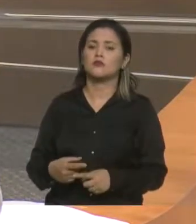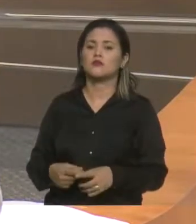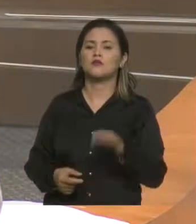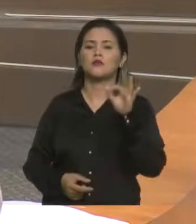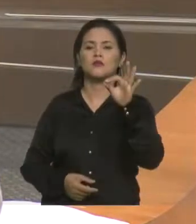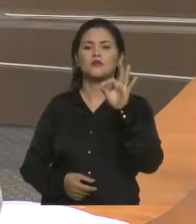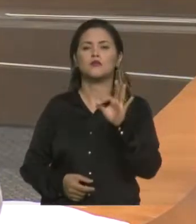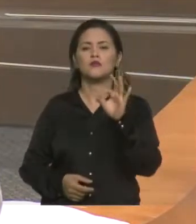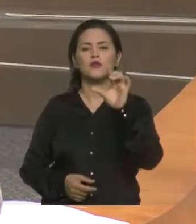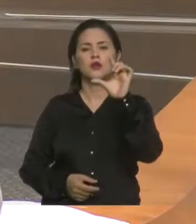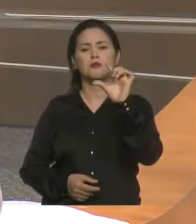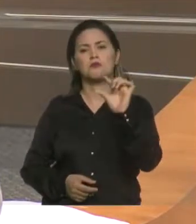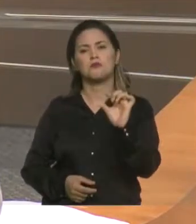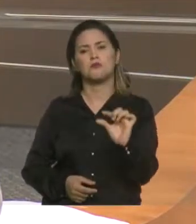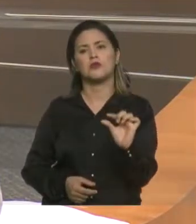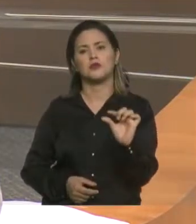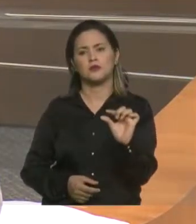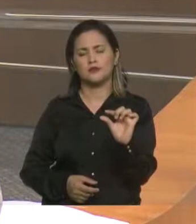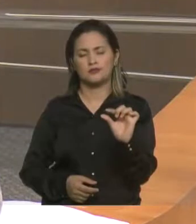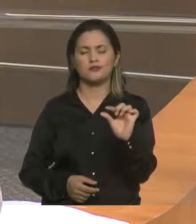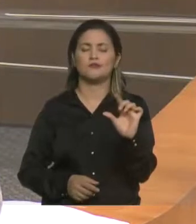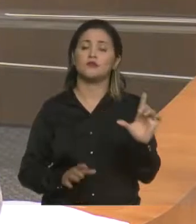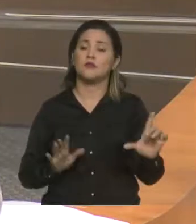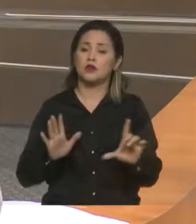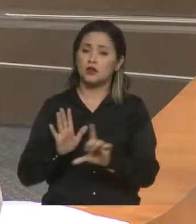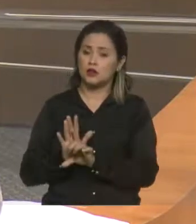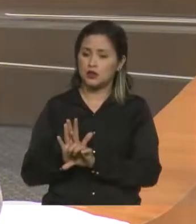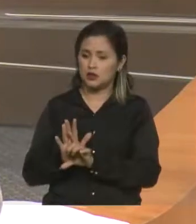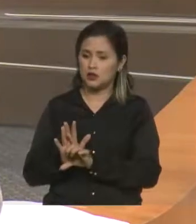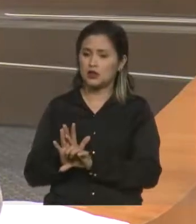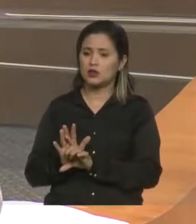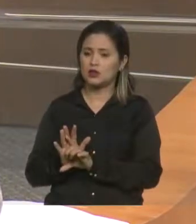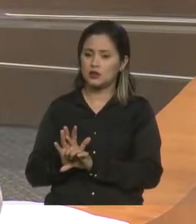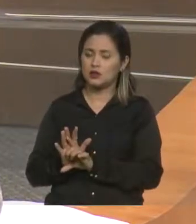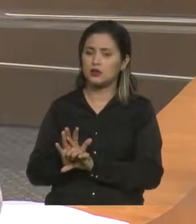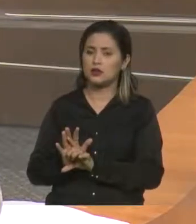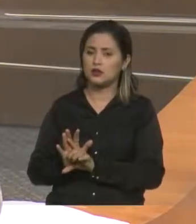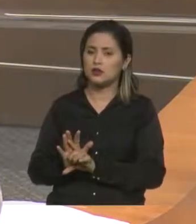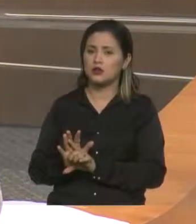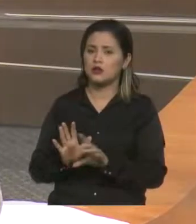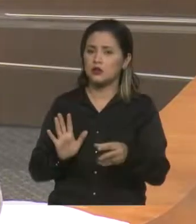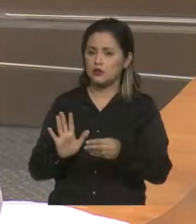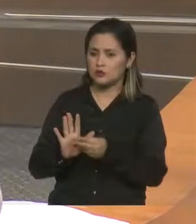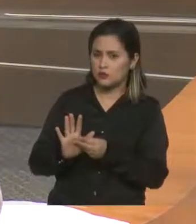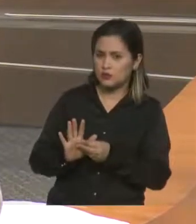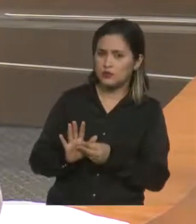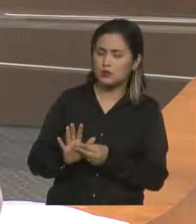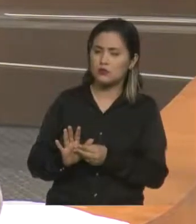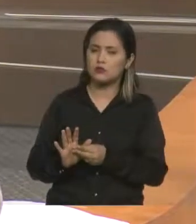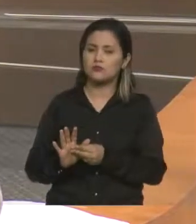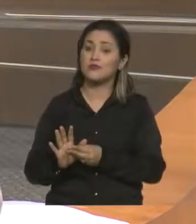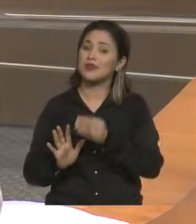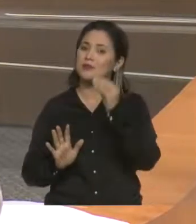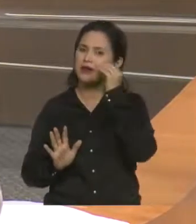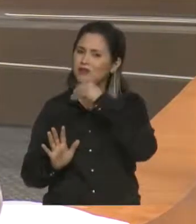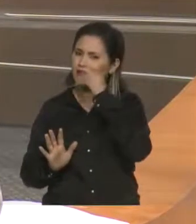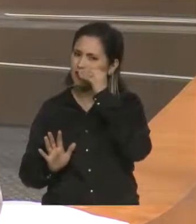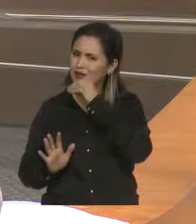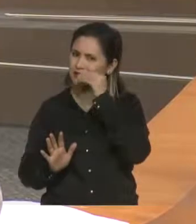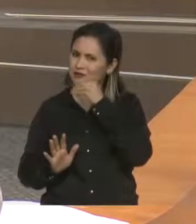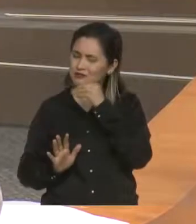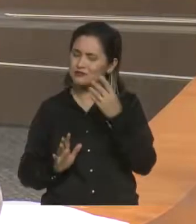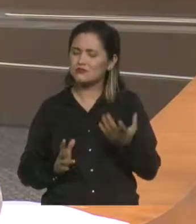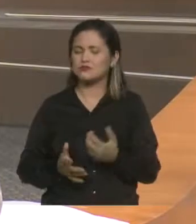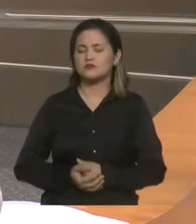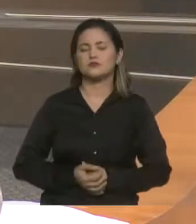do constitucional. Então, lei complementar tem força abaixo da emenda da lei, da norma constitucional. Diz aqui